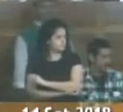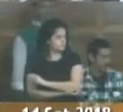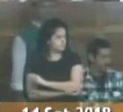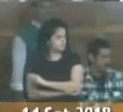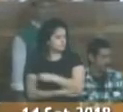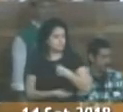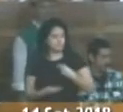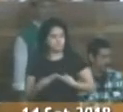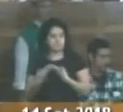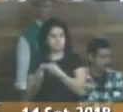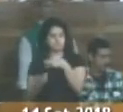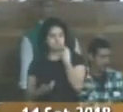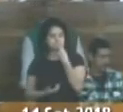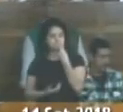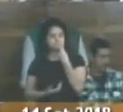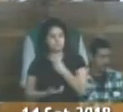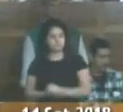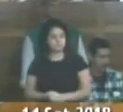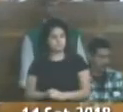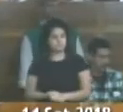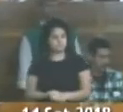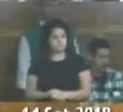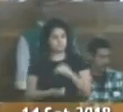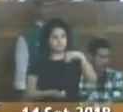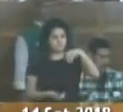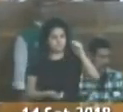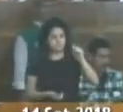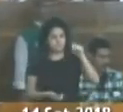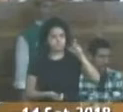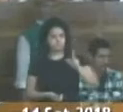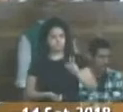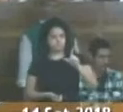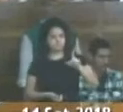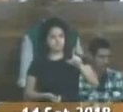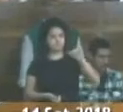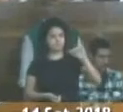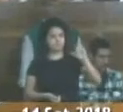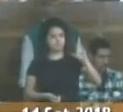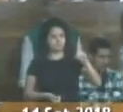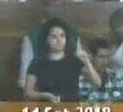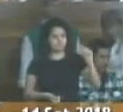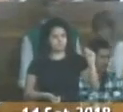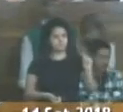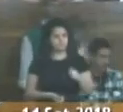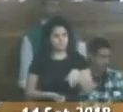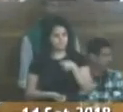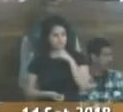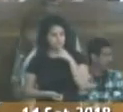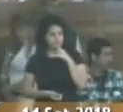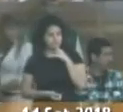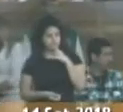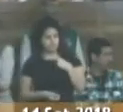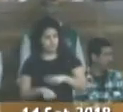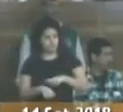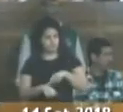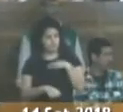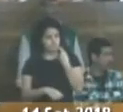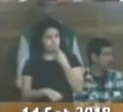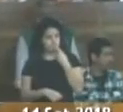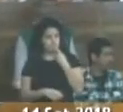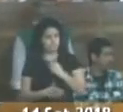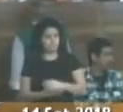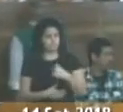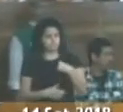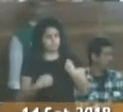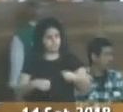Passar a palavra para a Dona Marilda. Não, senhora, muito bem-vinda. Só me desculpe ser na sua hora de falar, porque eu tive que